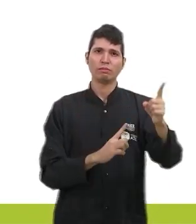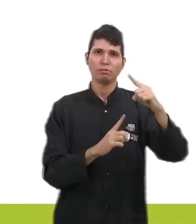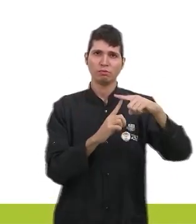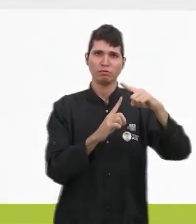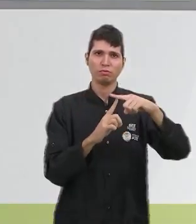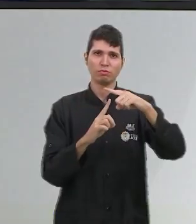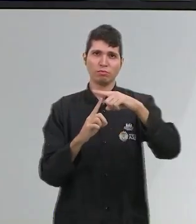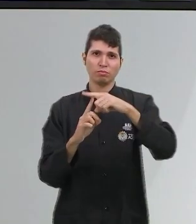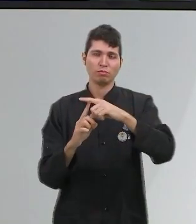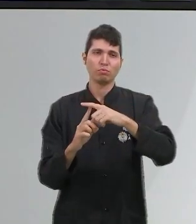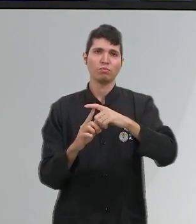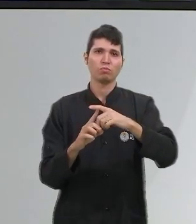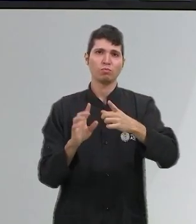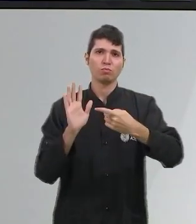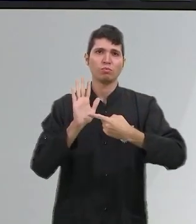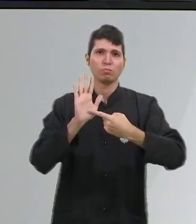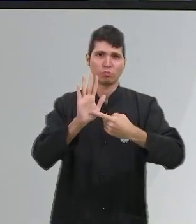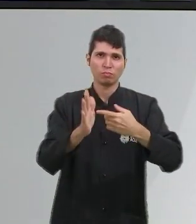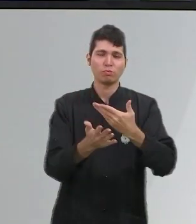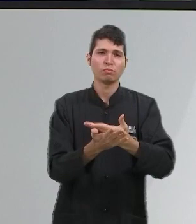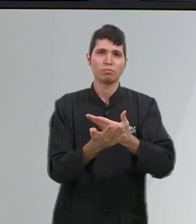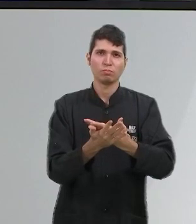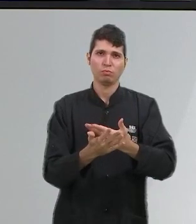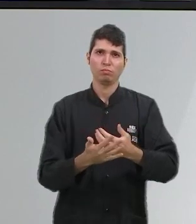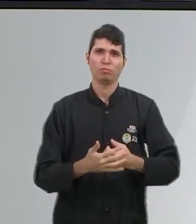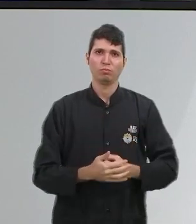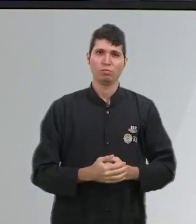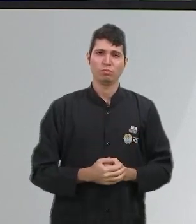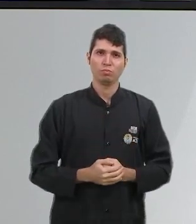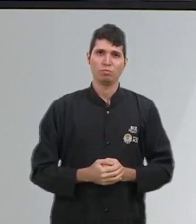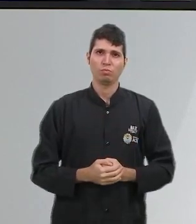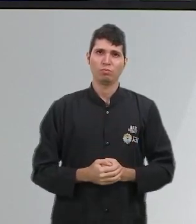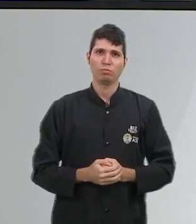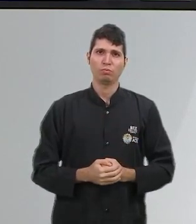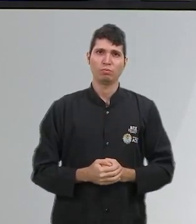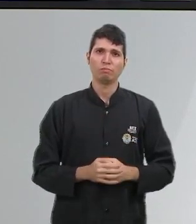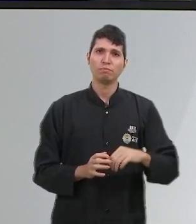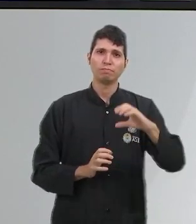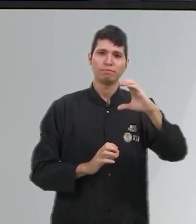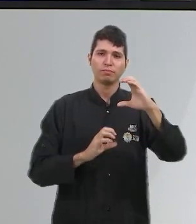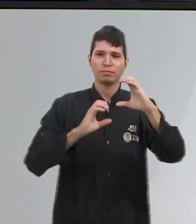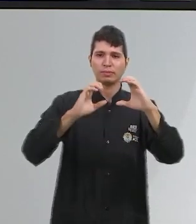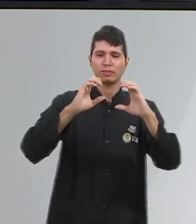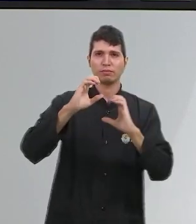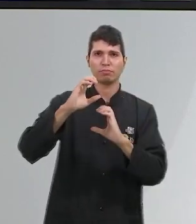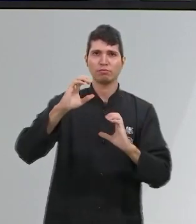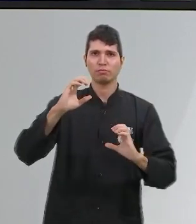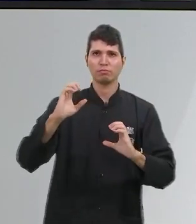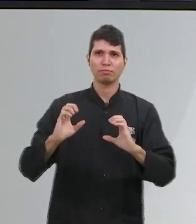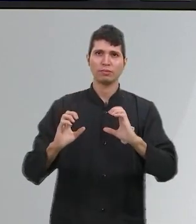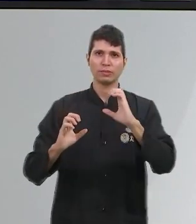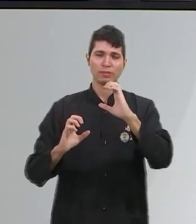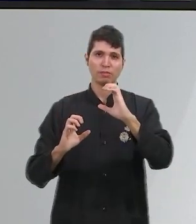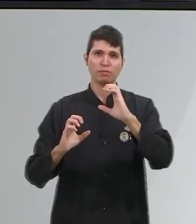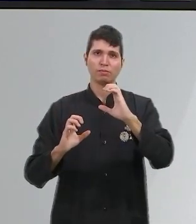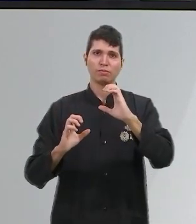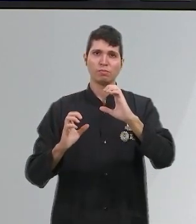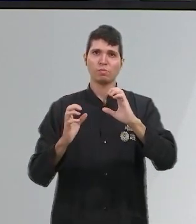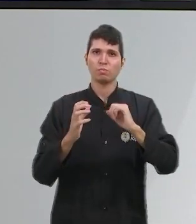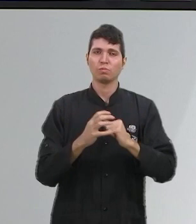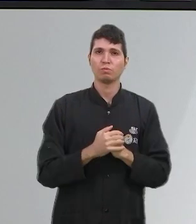vai ver passo a passo agora na aula, tá? Quanto ao fechamento da cadeia, a cadeia ela pode ser